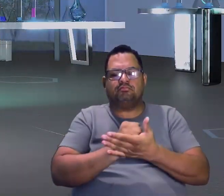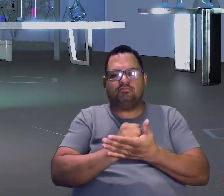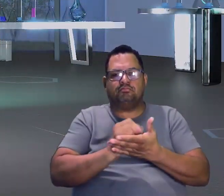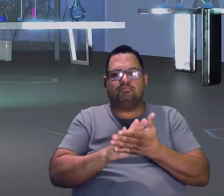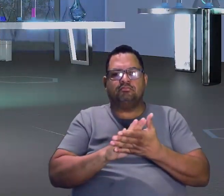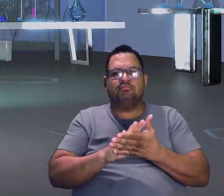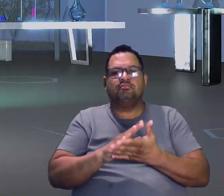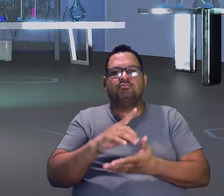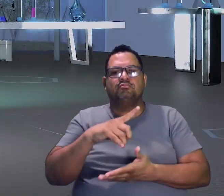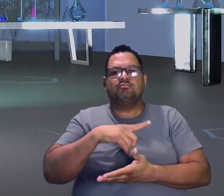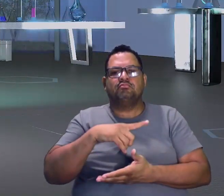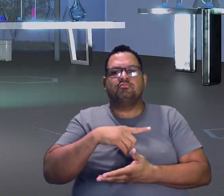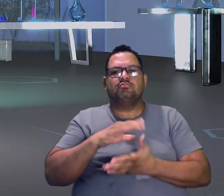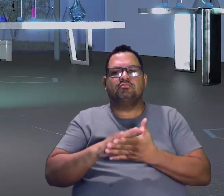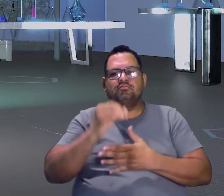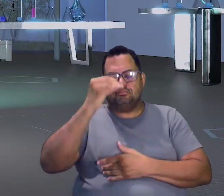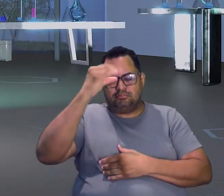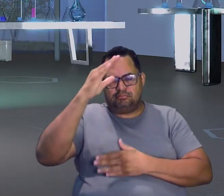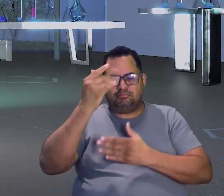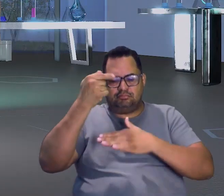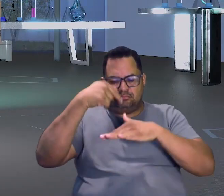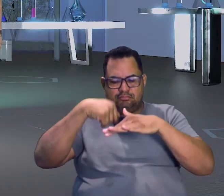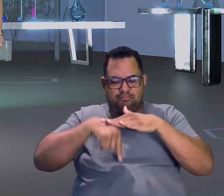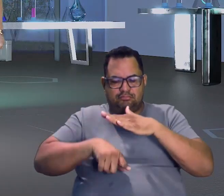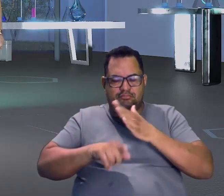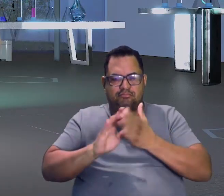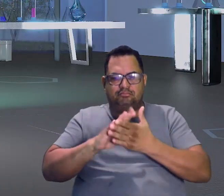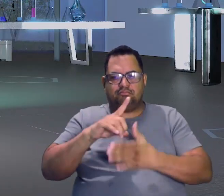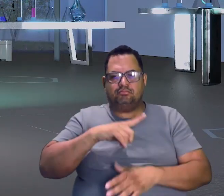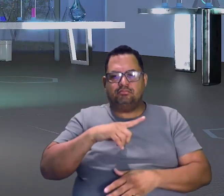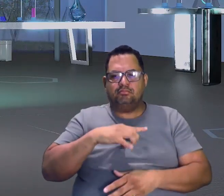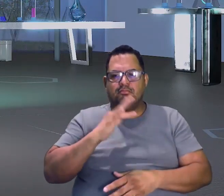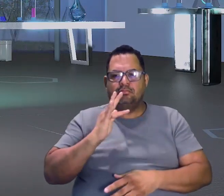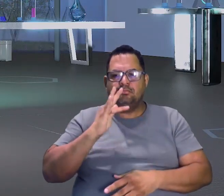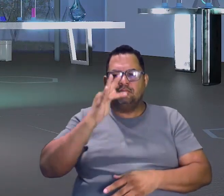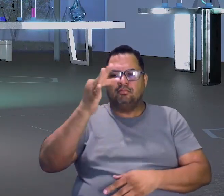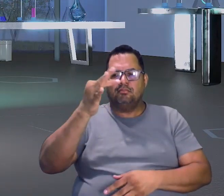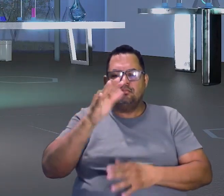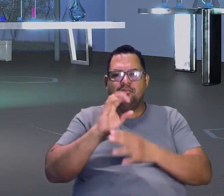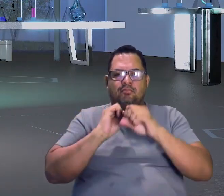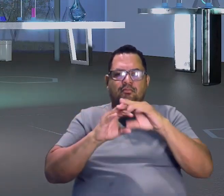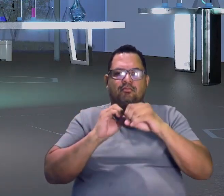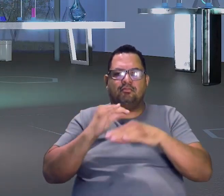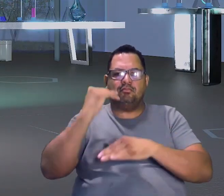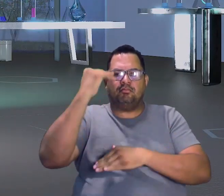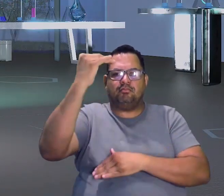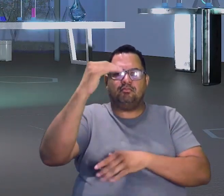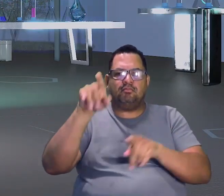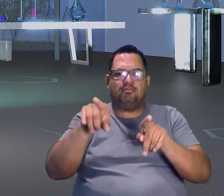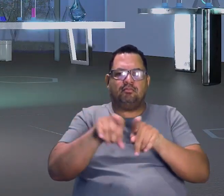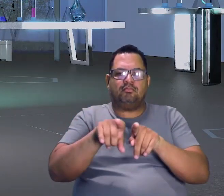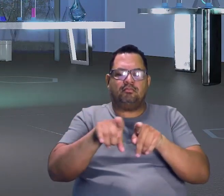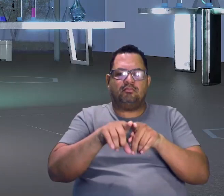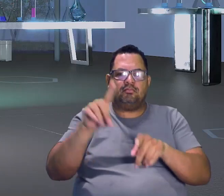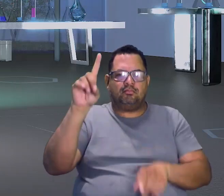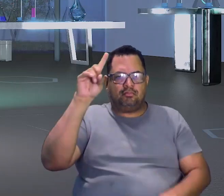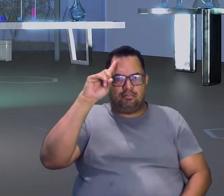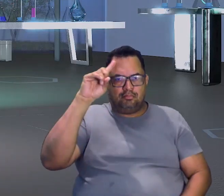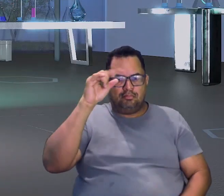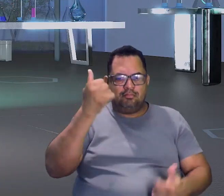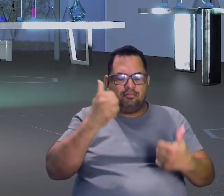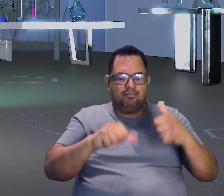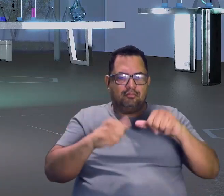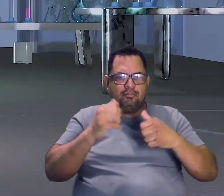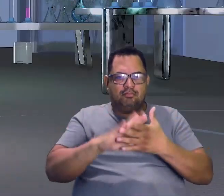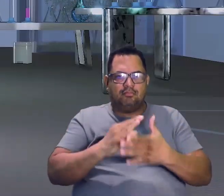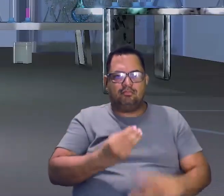alicerce para os conhecimentos mais aprofundados que vocês terão no ensino superior e também no dia a dia né, para a qualidade de